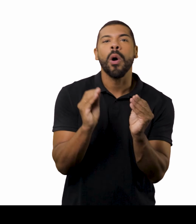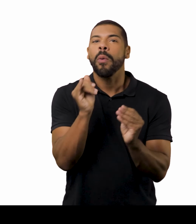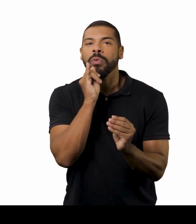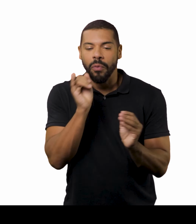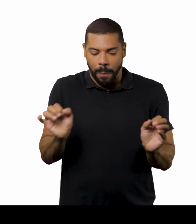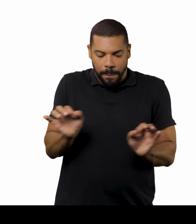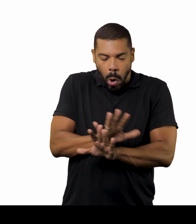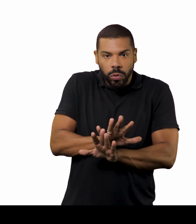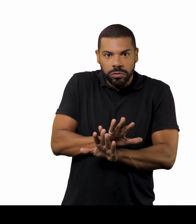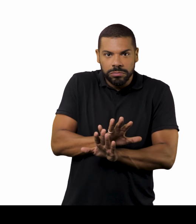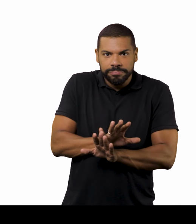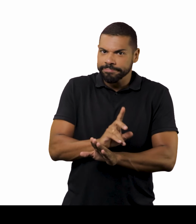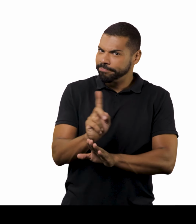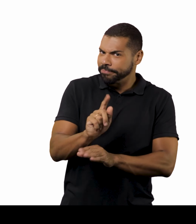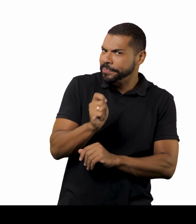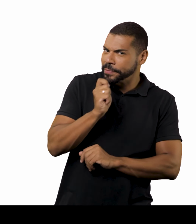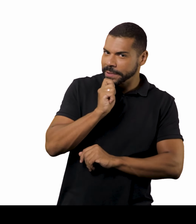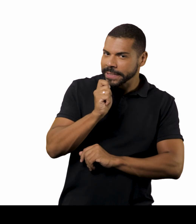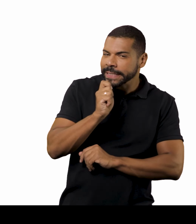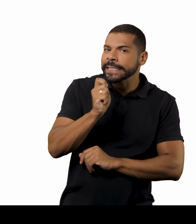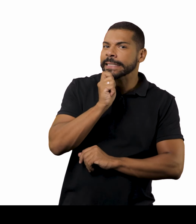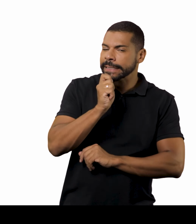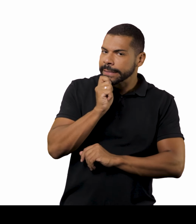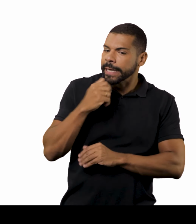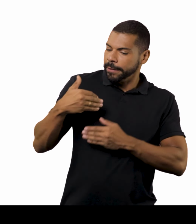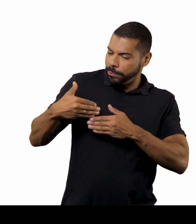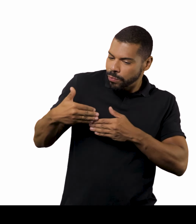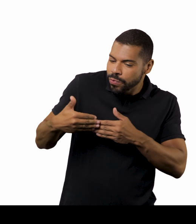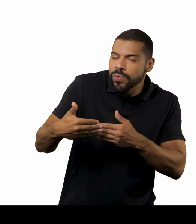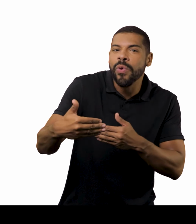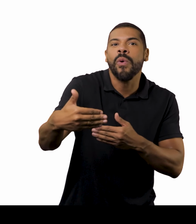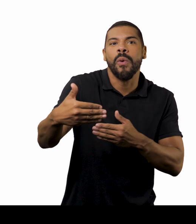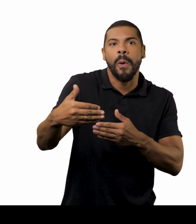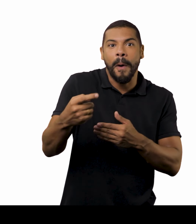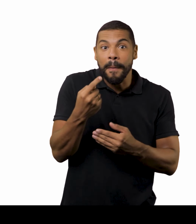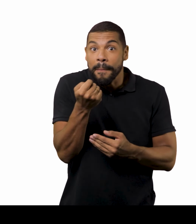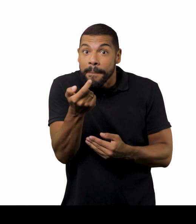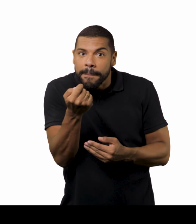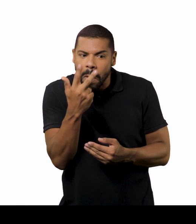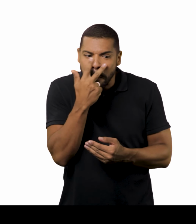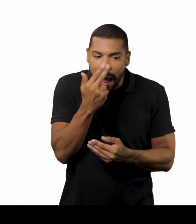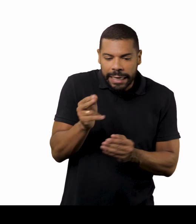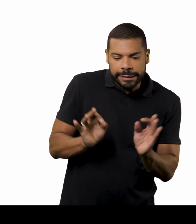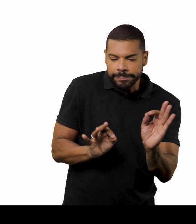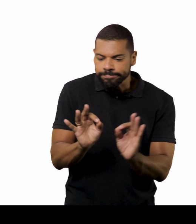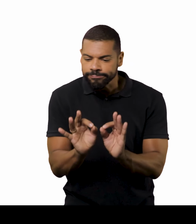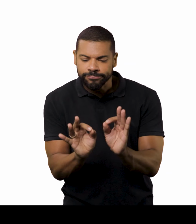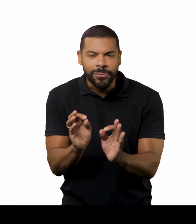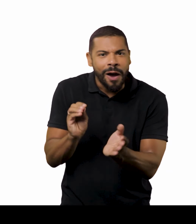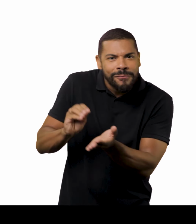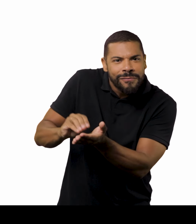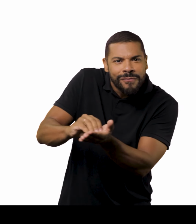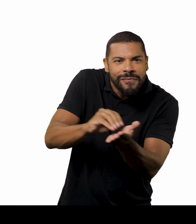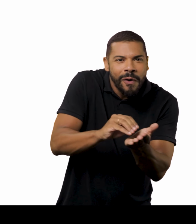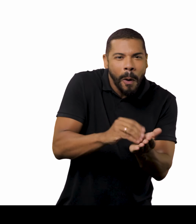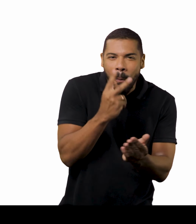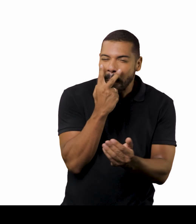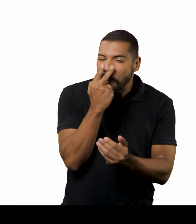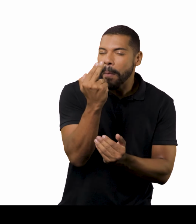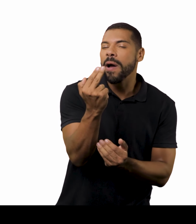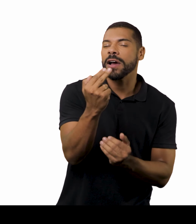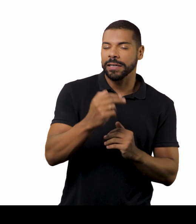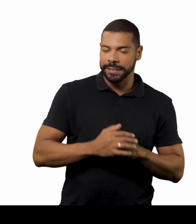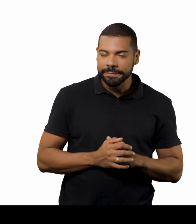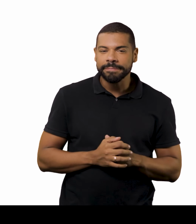entre aspas, assim, acabados, né? Eles têm sempre uma questão de parece que acabou de sair da costureira para fazer uma prova. Então, eu acho que também essa